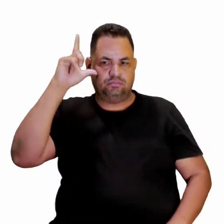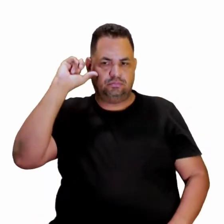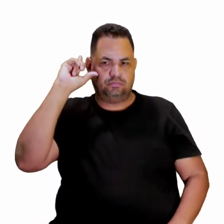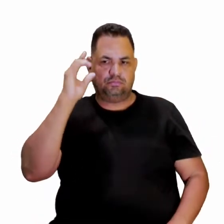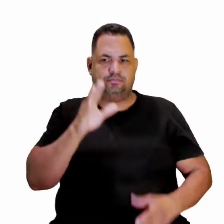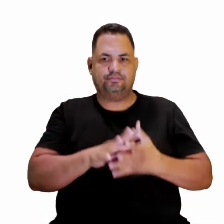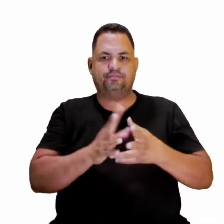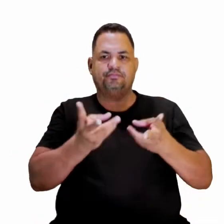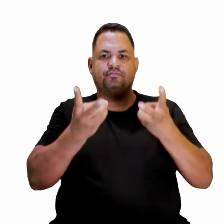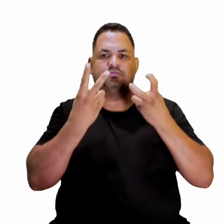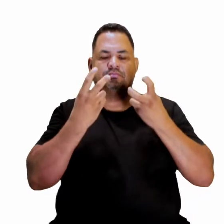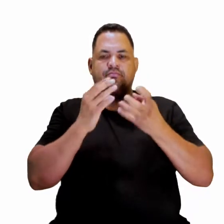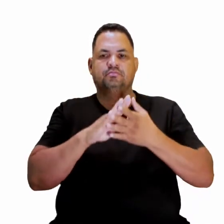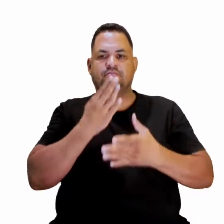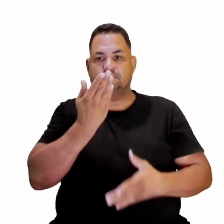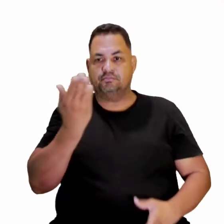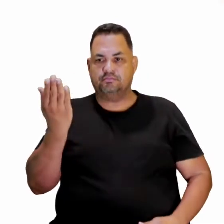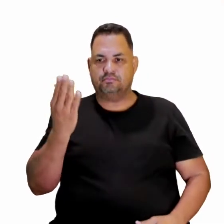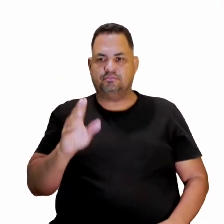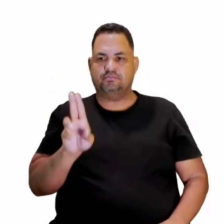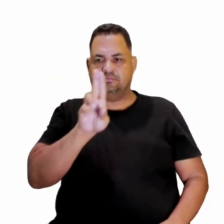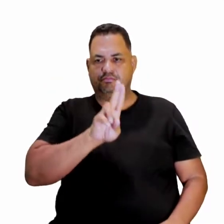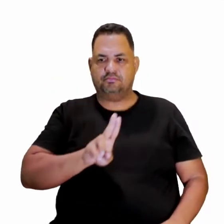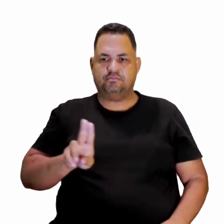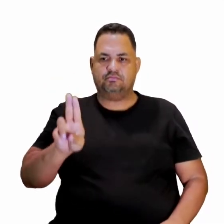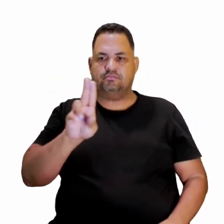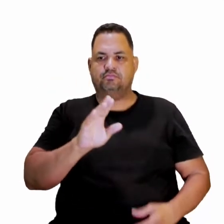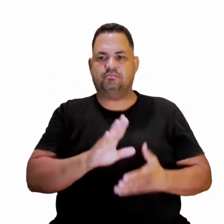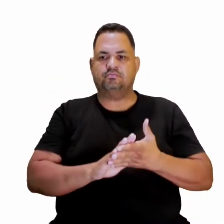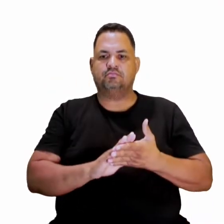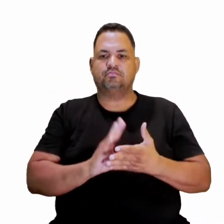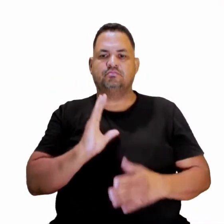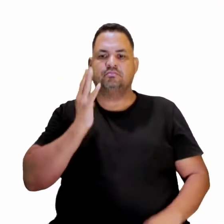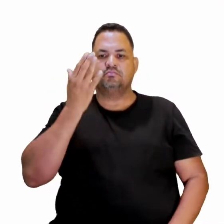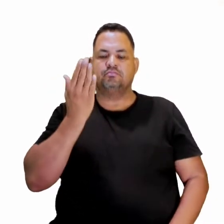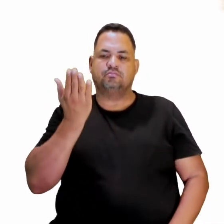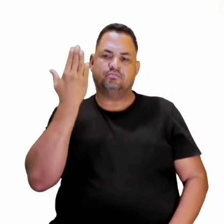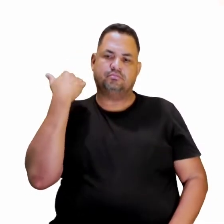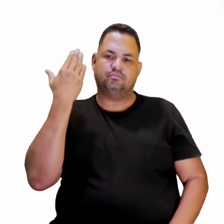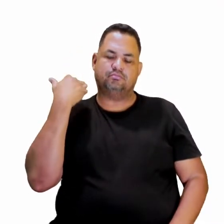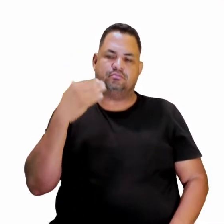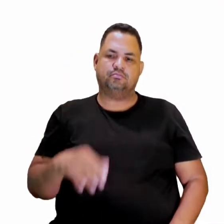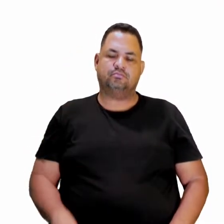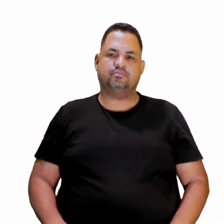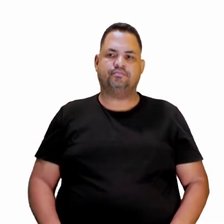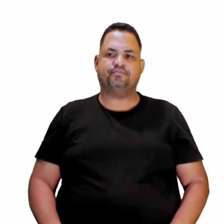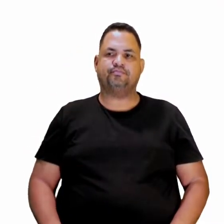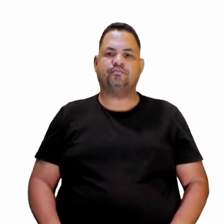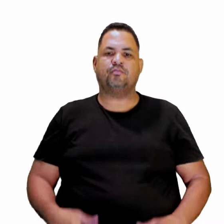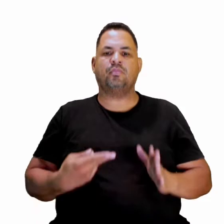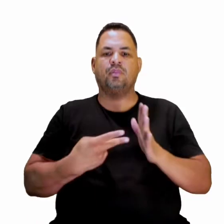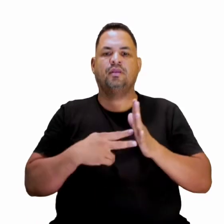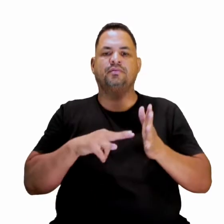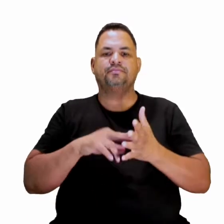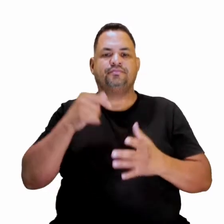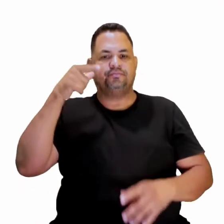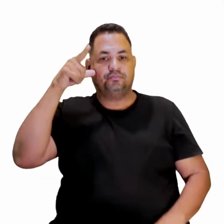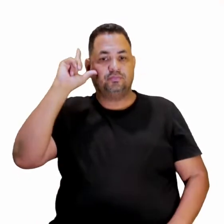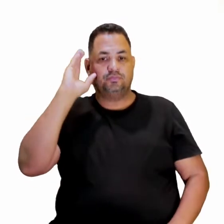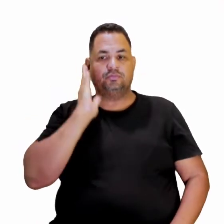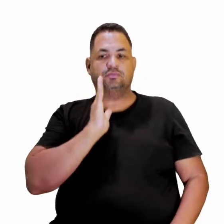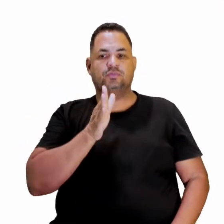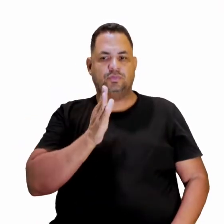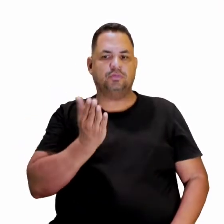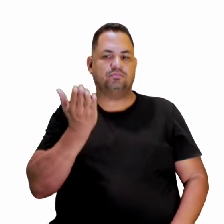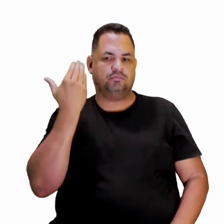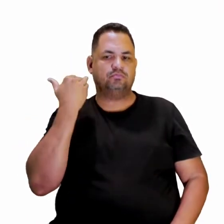essa palavra yesterday, ela é muito utilizada nos tempos do passado. Afinal de contas, ela significa ontem. Ontem já